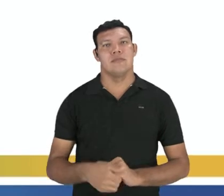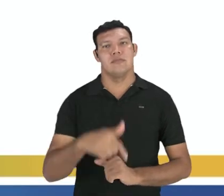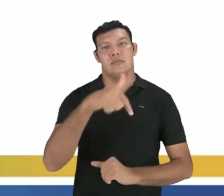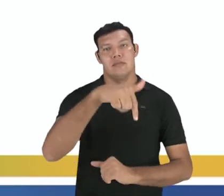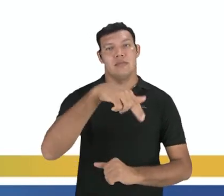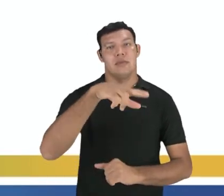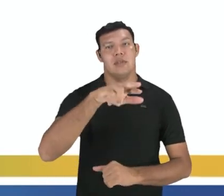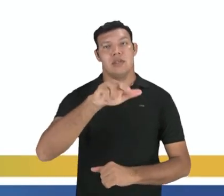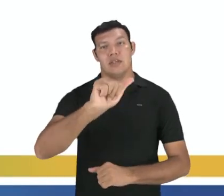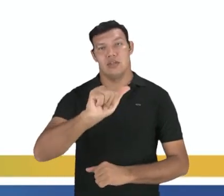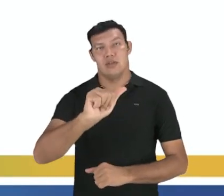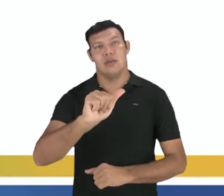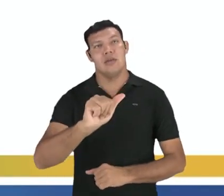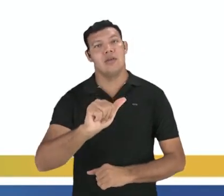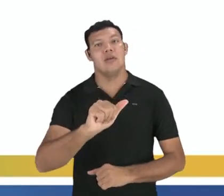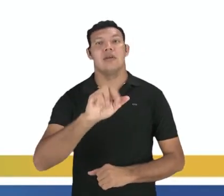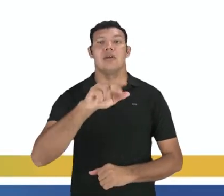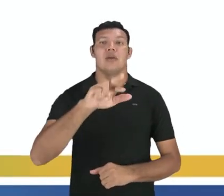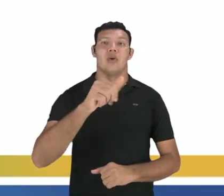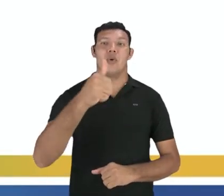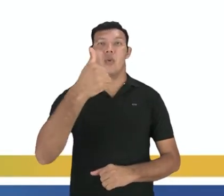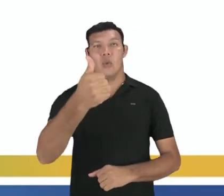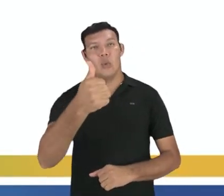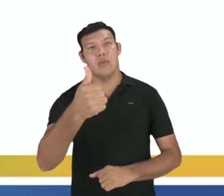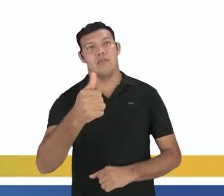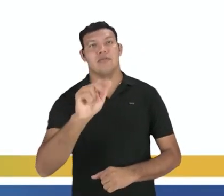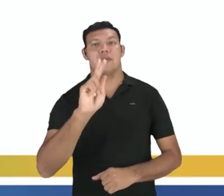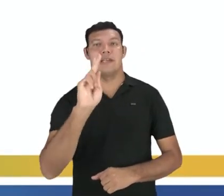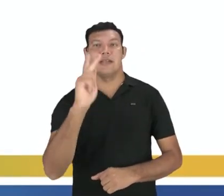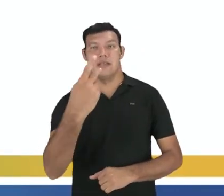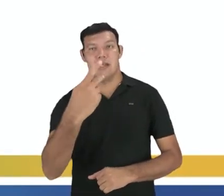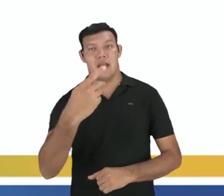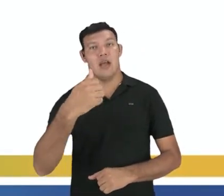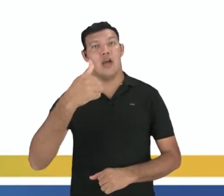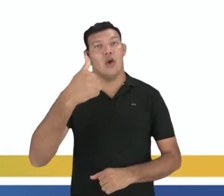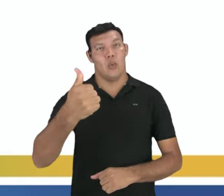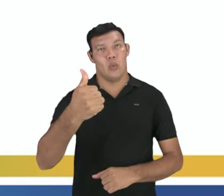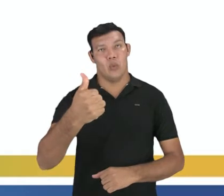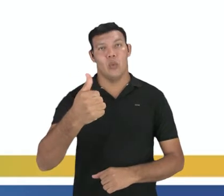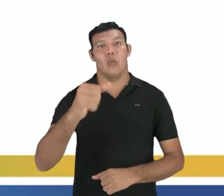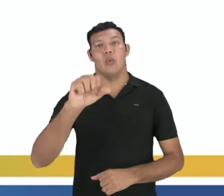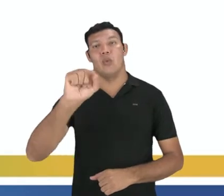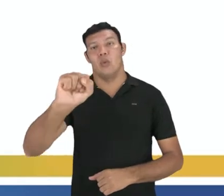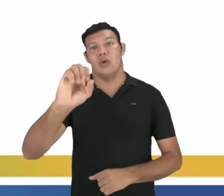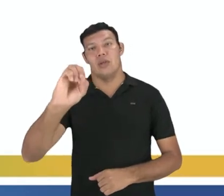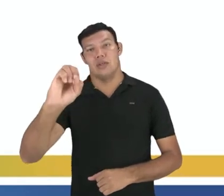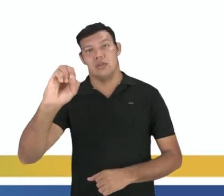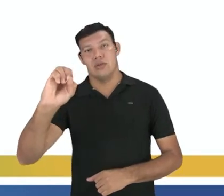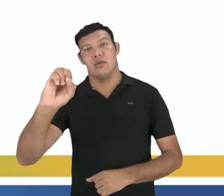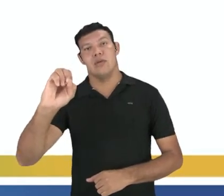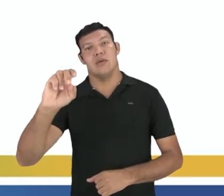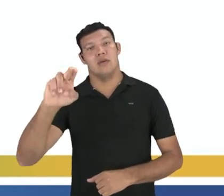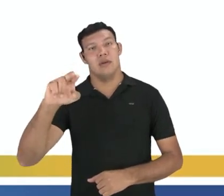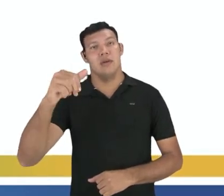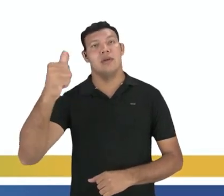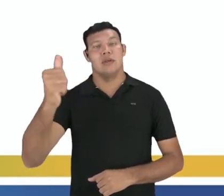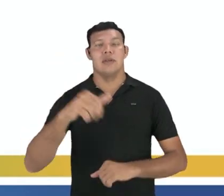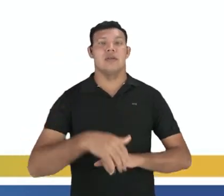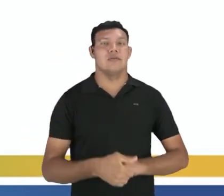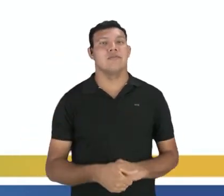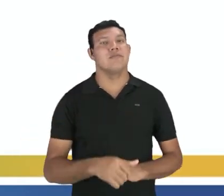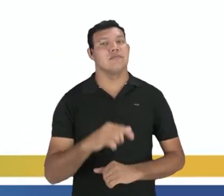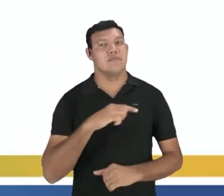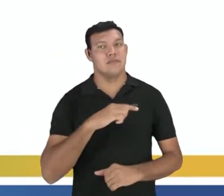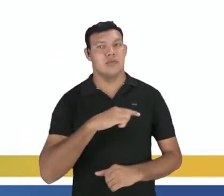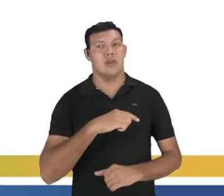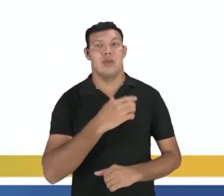1, hidrogênio é 1, enxofre é 1. A gente sabe que tem uma quantidade de átomos representando cada um desses